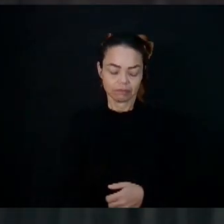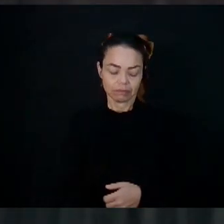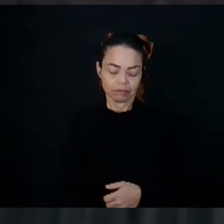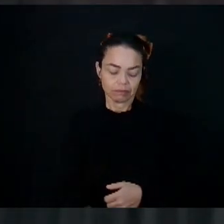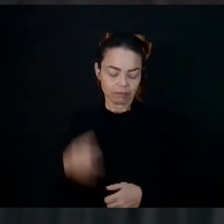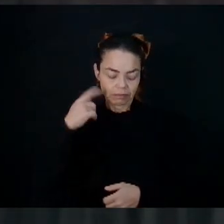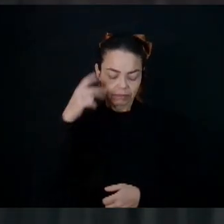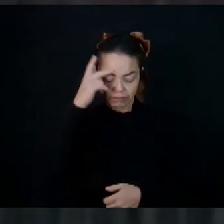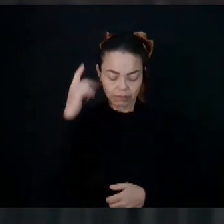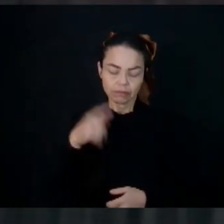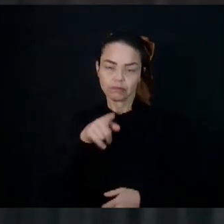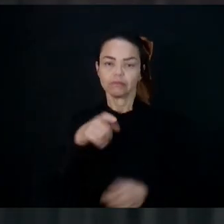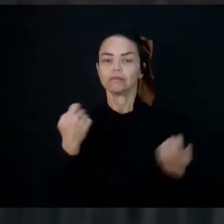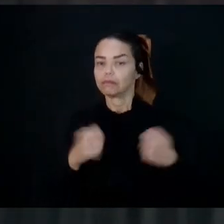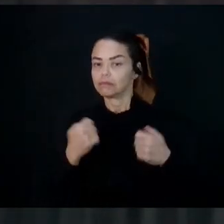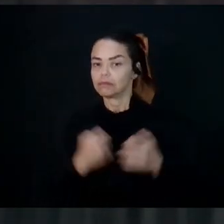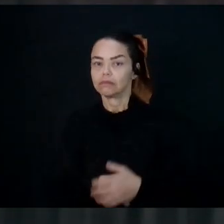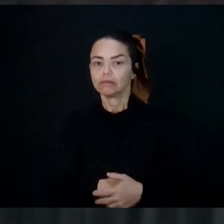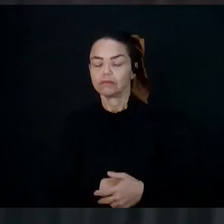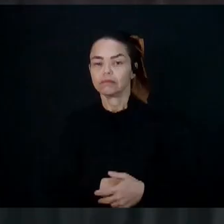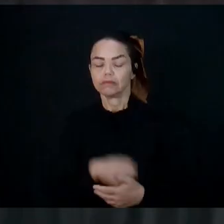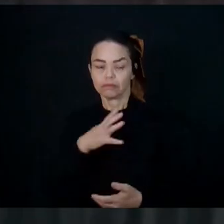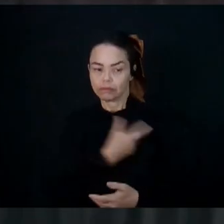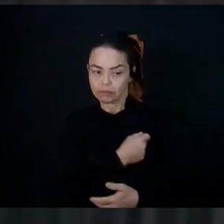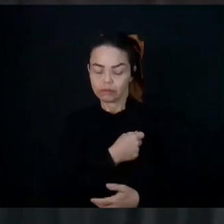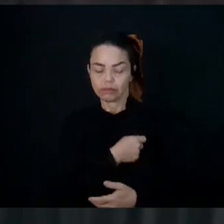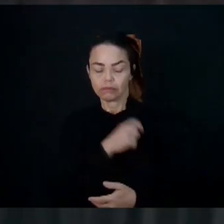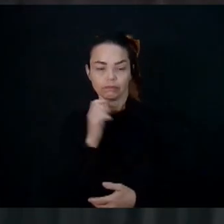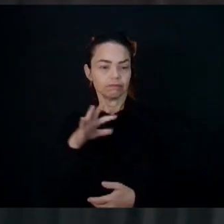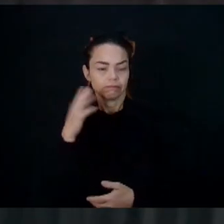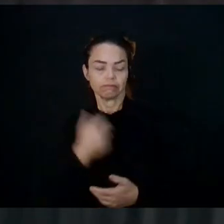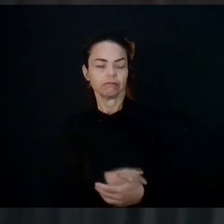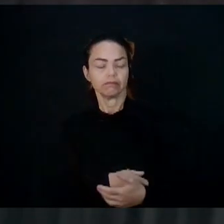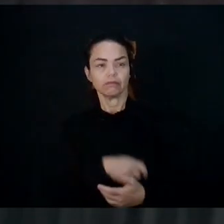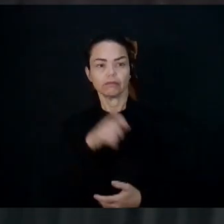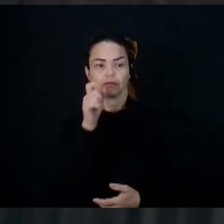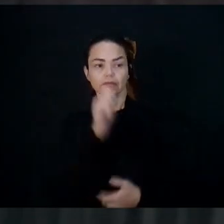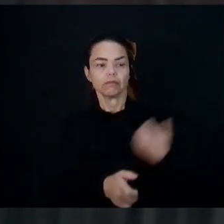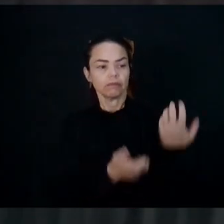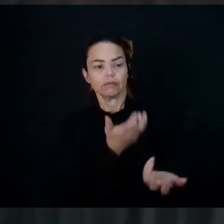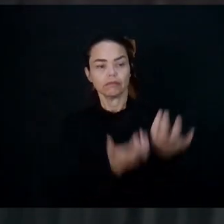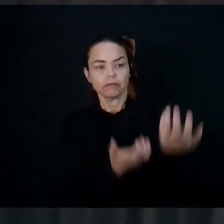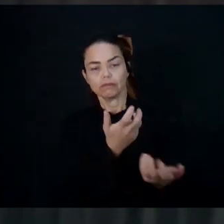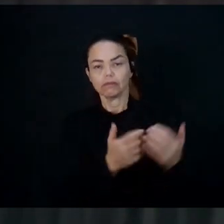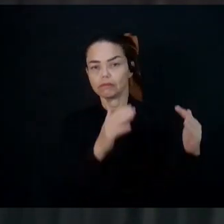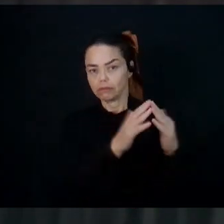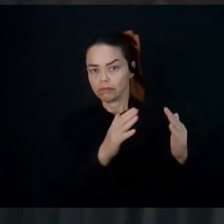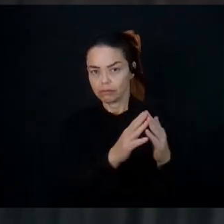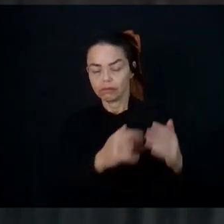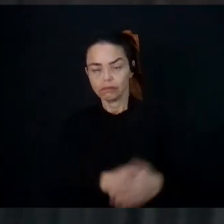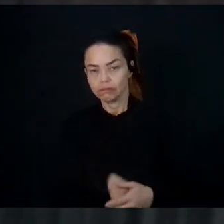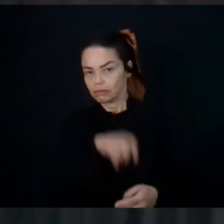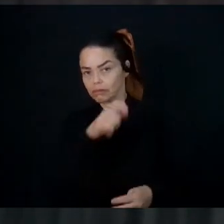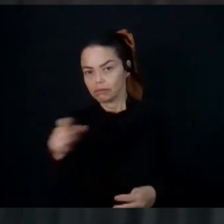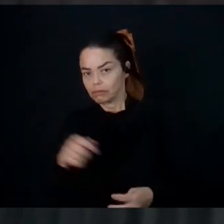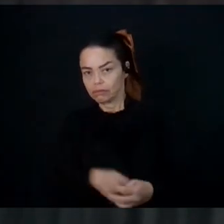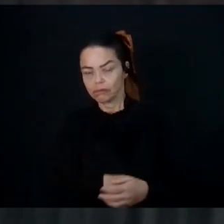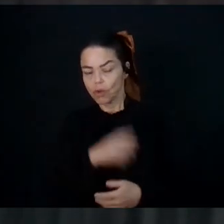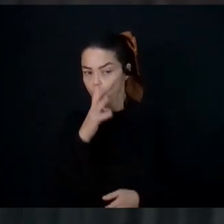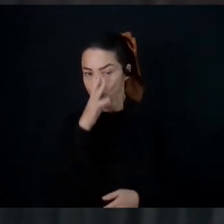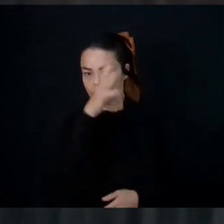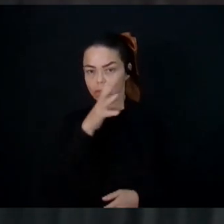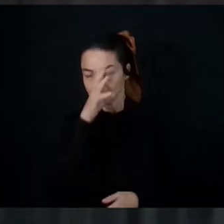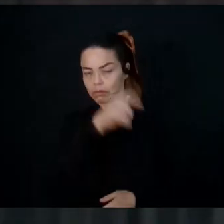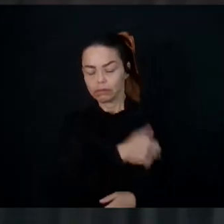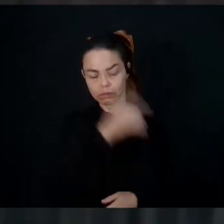fala assim, gente, eu preciso salvar fulano, tá acontecendo ali um incêndio. Você olha que, às vezes, as pessoas que não têm nenhum trabalho, não sabem